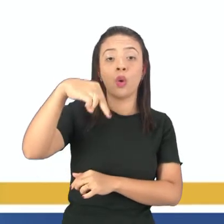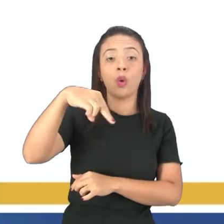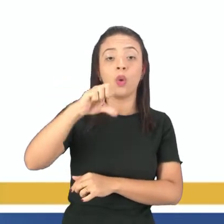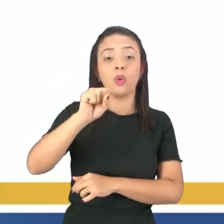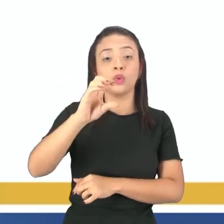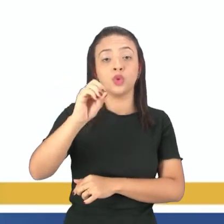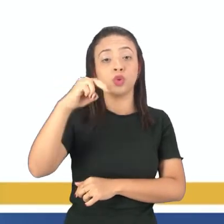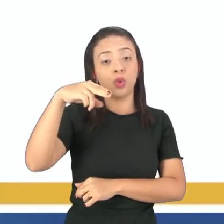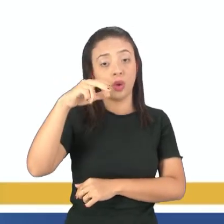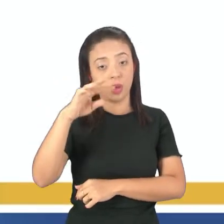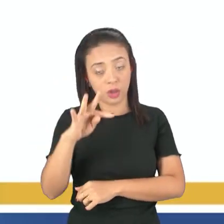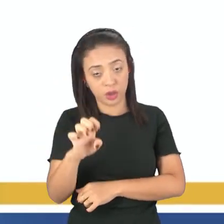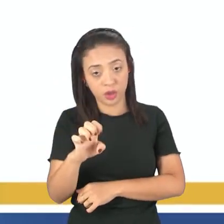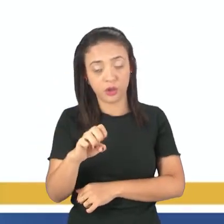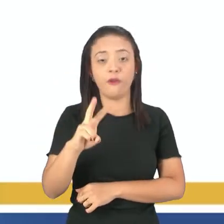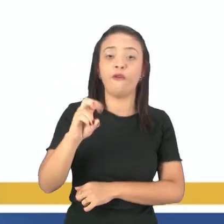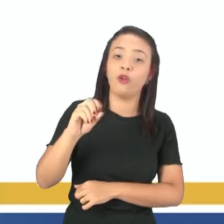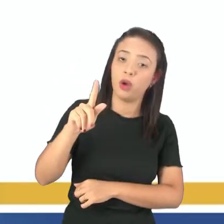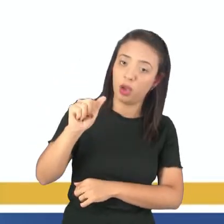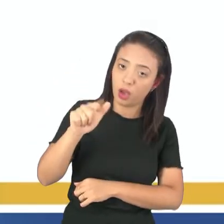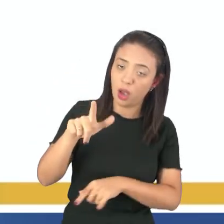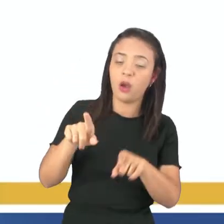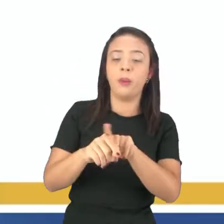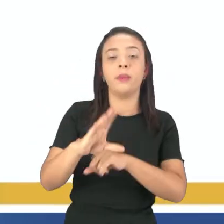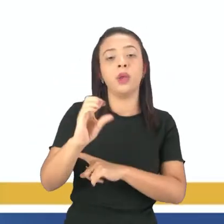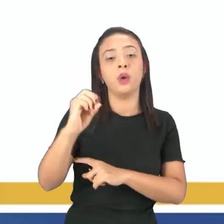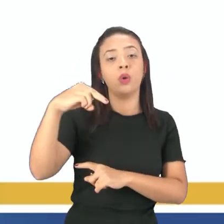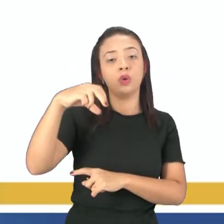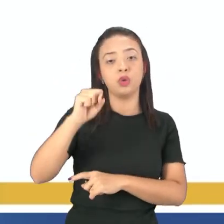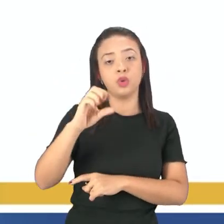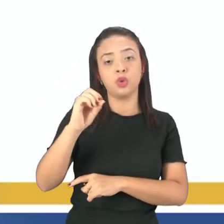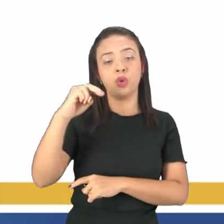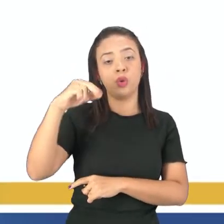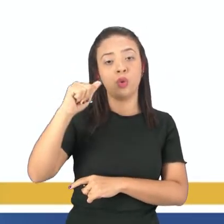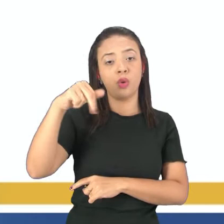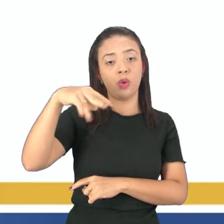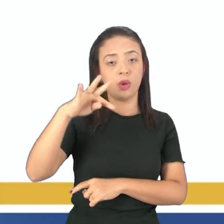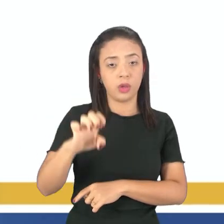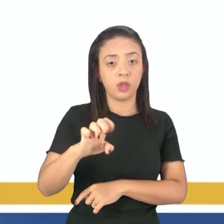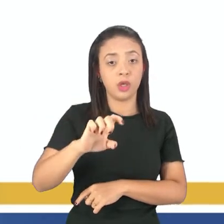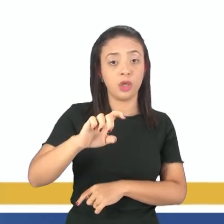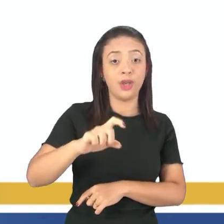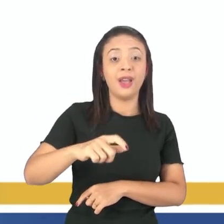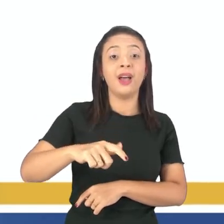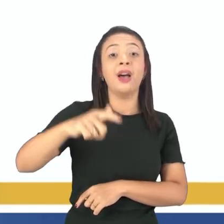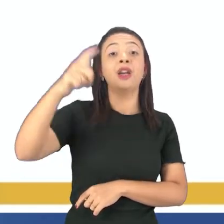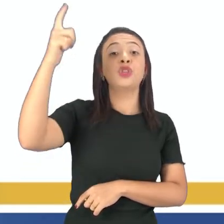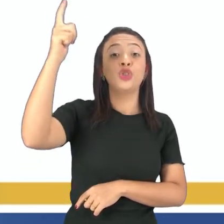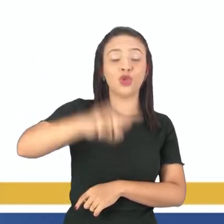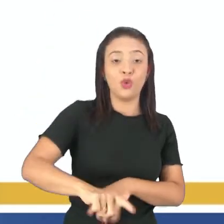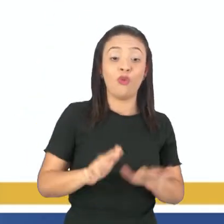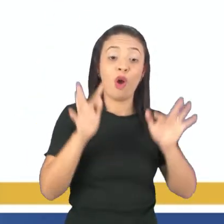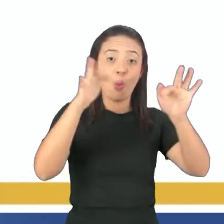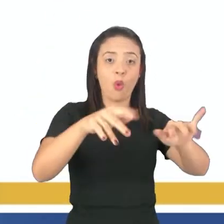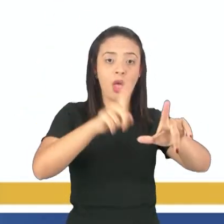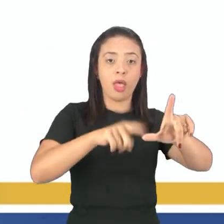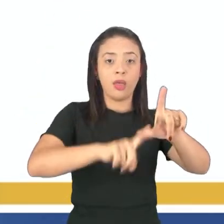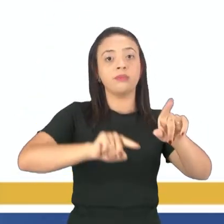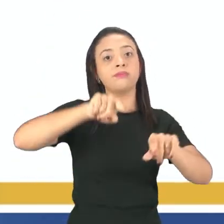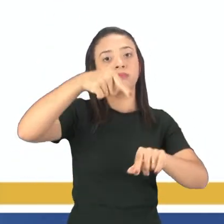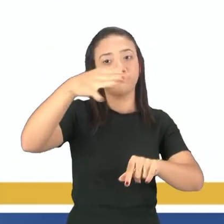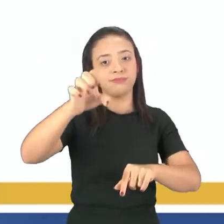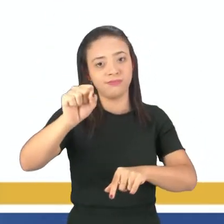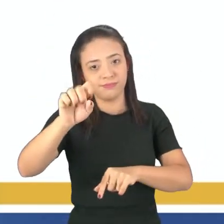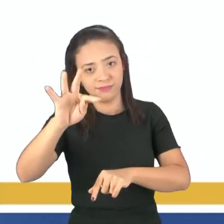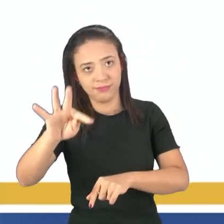CVC, nós vamos fazer o quê? Dobrar a última letra e só então nós podemos acrescentar o EST. Um exemplo